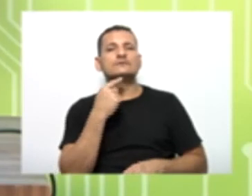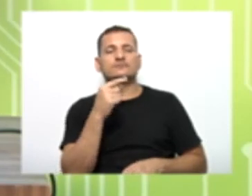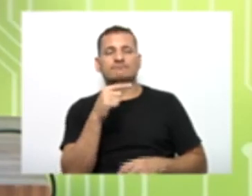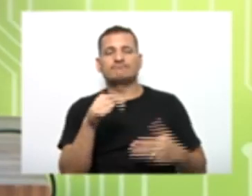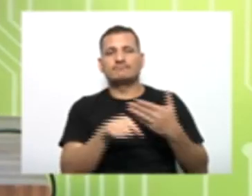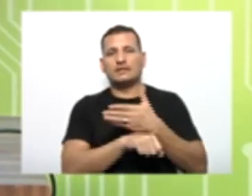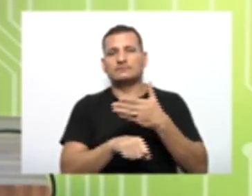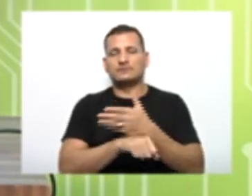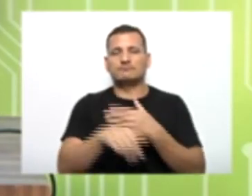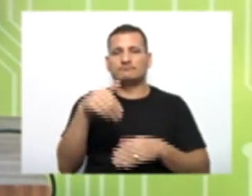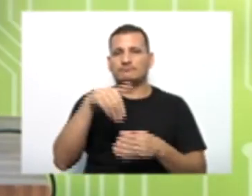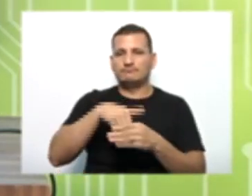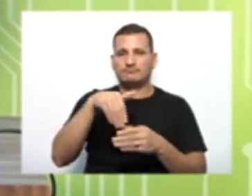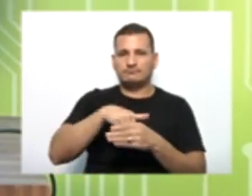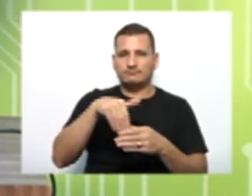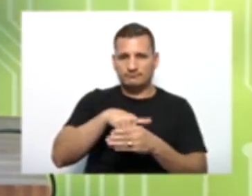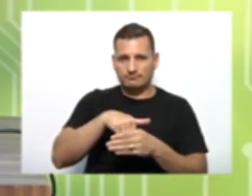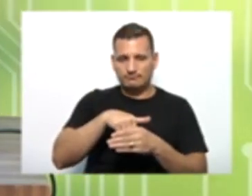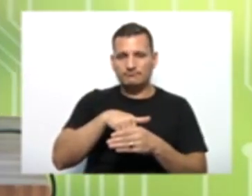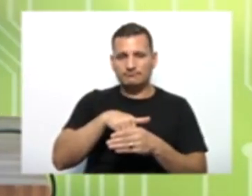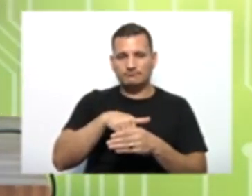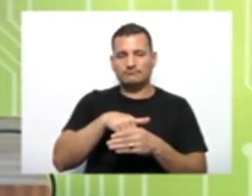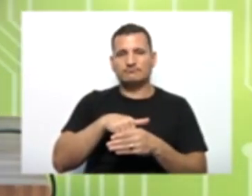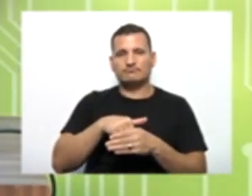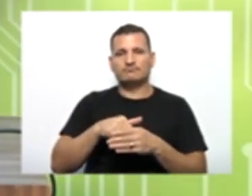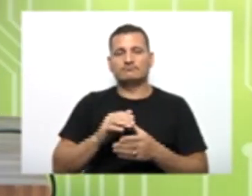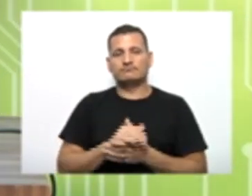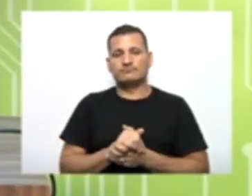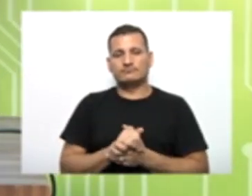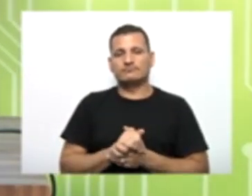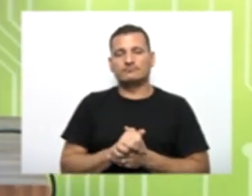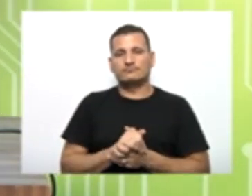vive, né? Nós podemos ir à Câmara dos Vereadores,